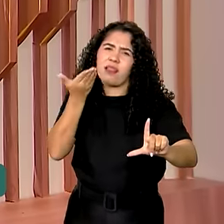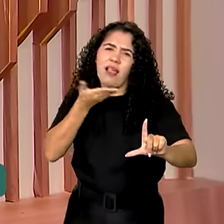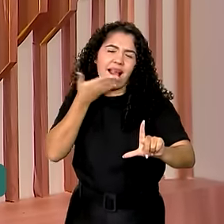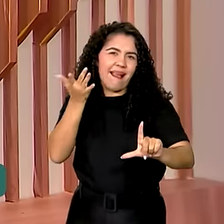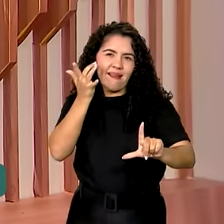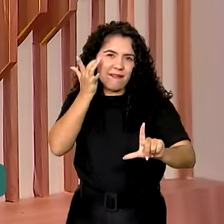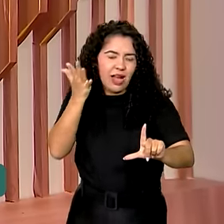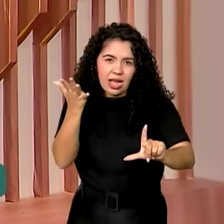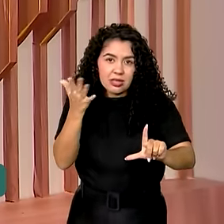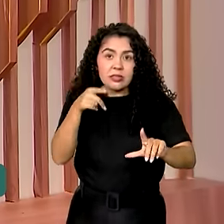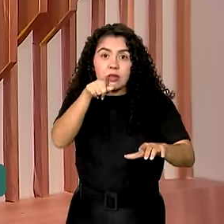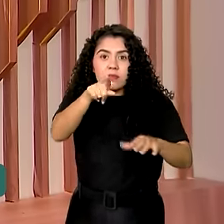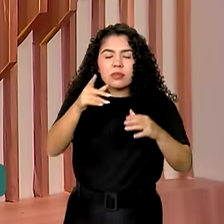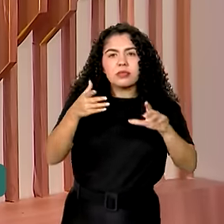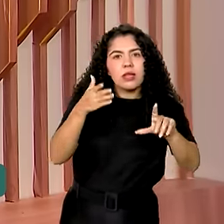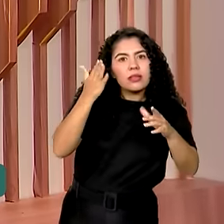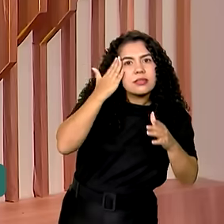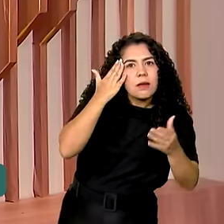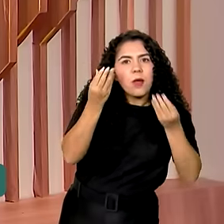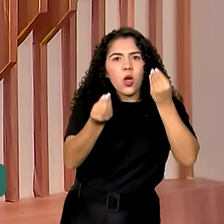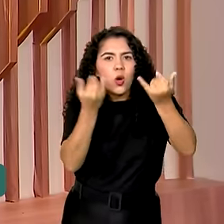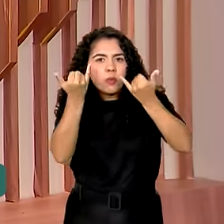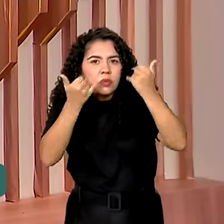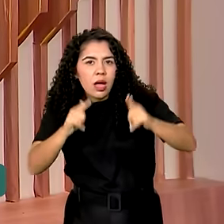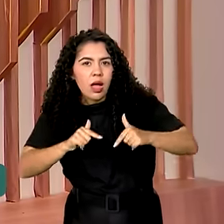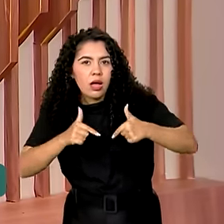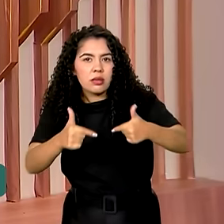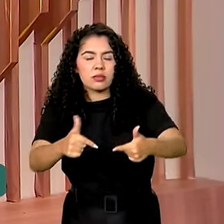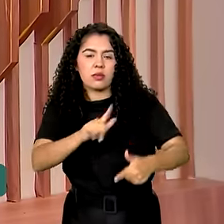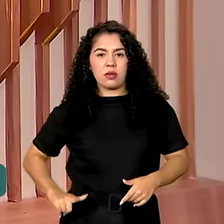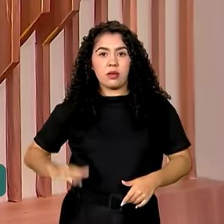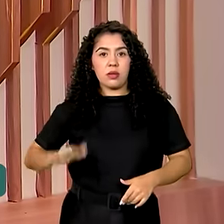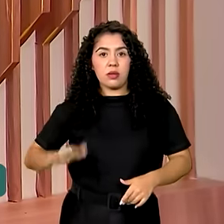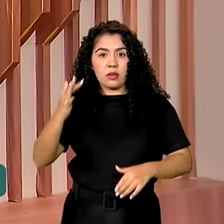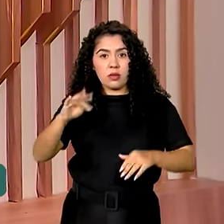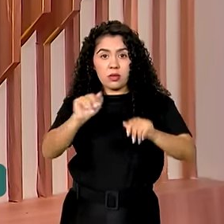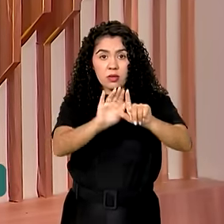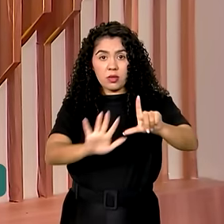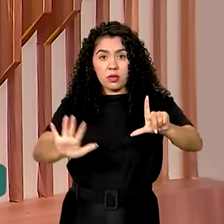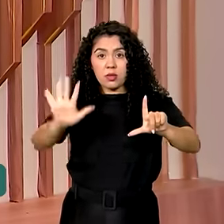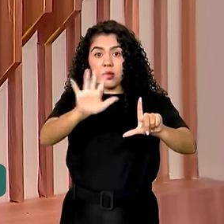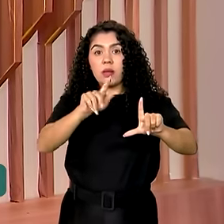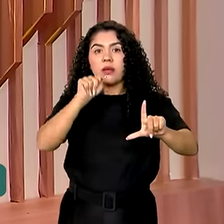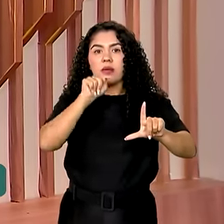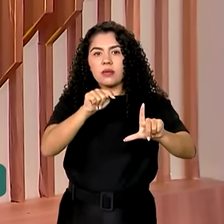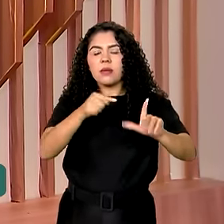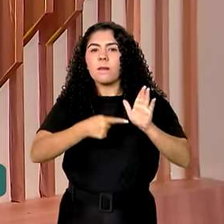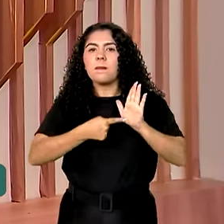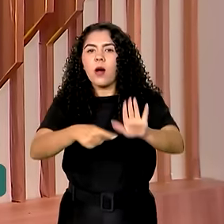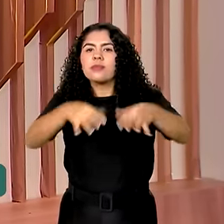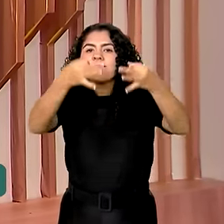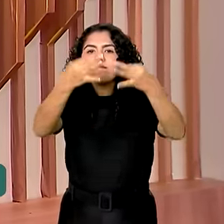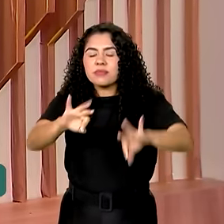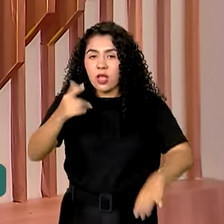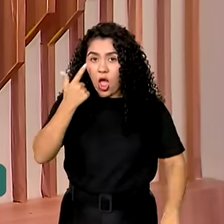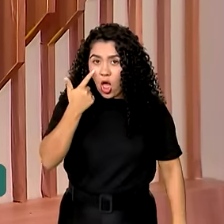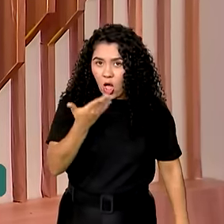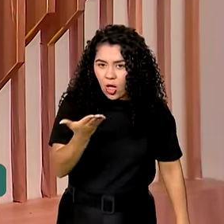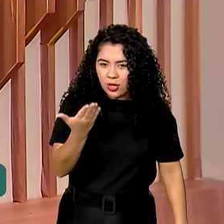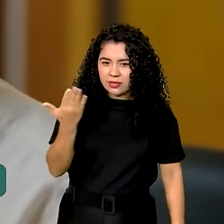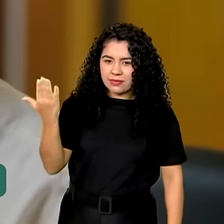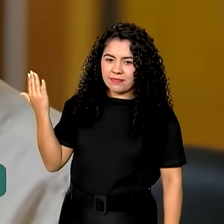ficar aí por dentro das ações do governo federal. O quadro Ponto Exato desta semana foi feito para você. Vamos